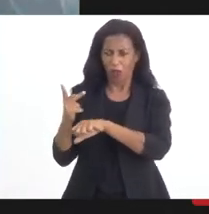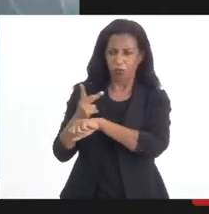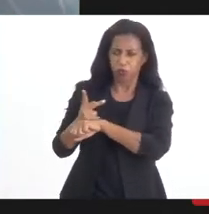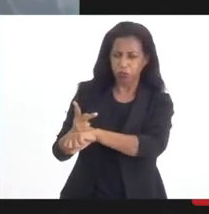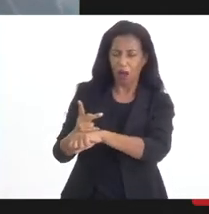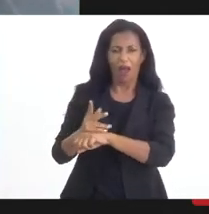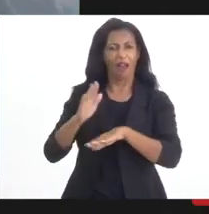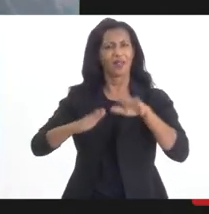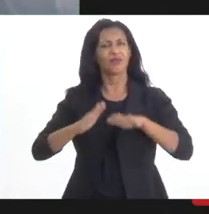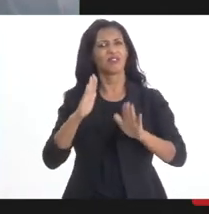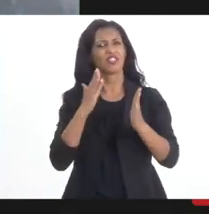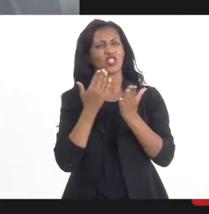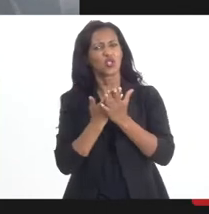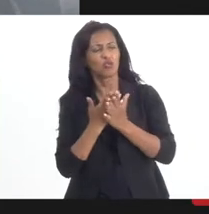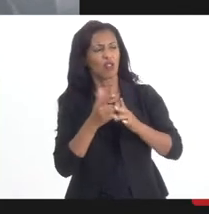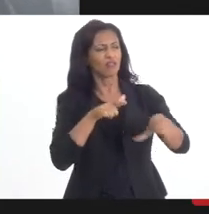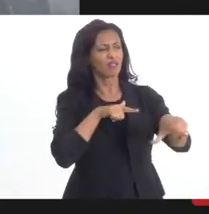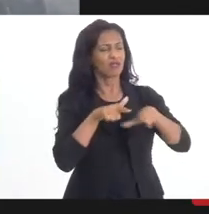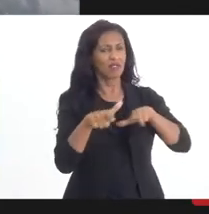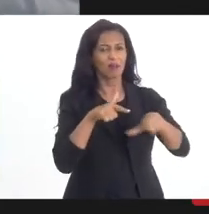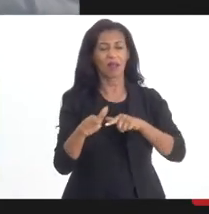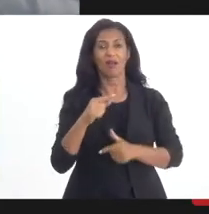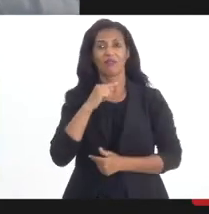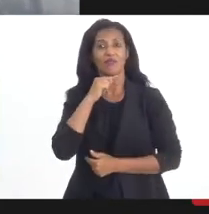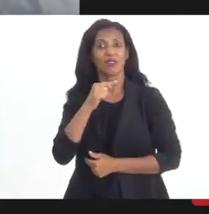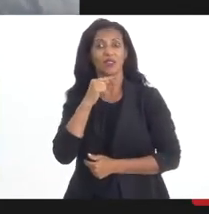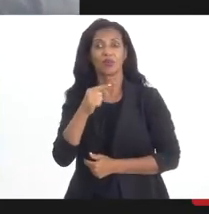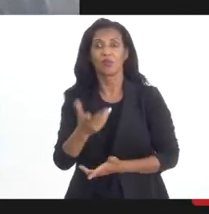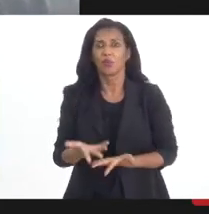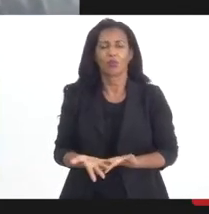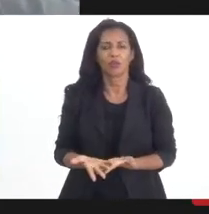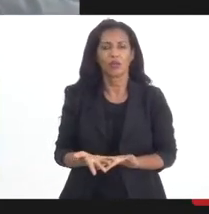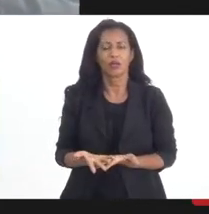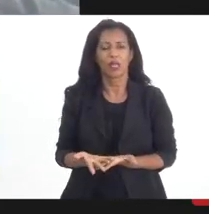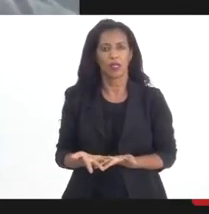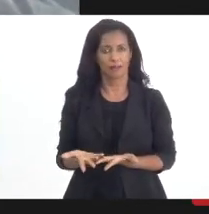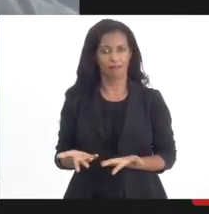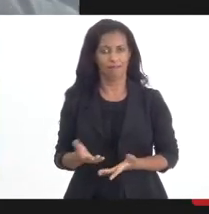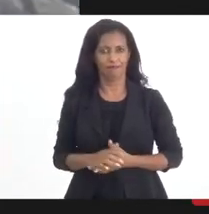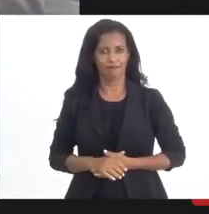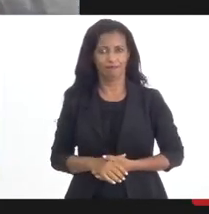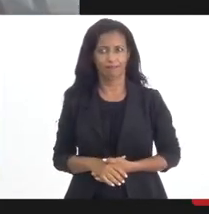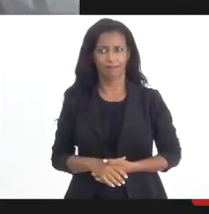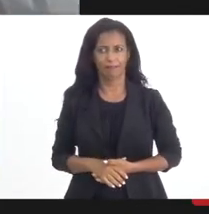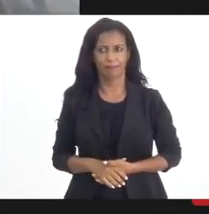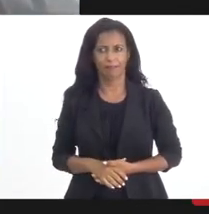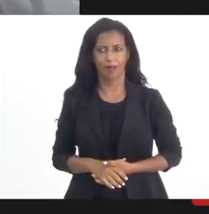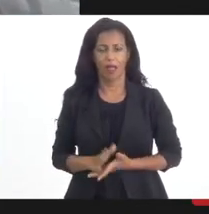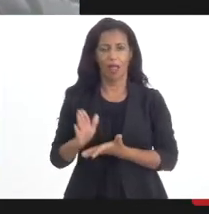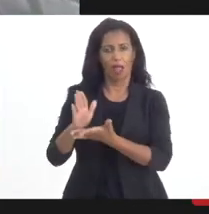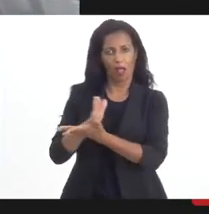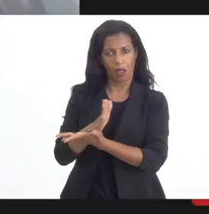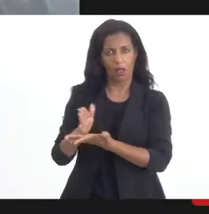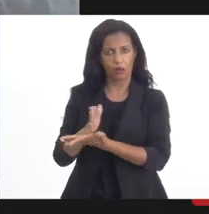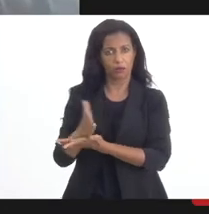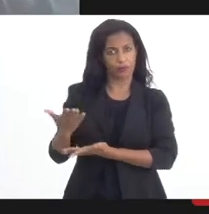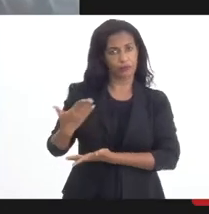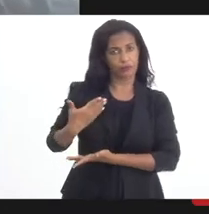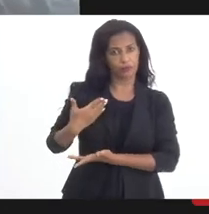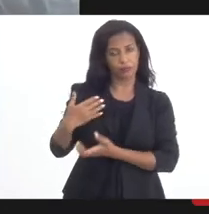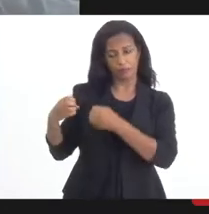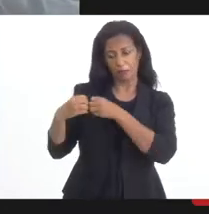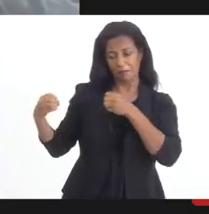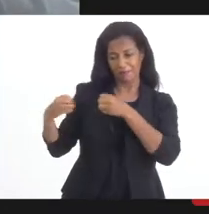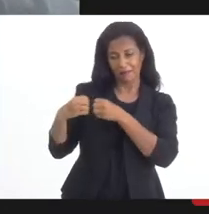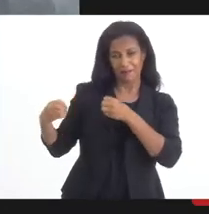você tinha que estudar, tinha que trabalhar, e você não consegue. Eu vi isso com os meus colegas, alguns colegas aqui que residem